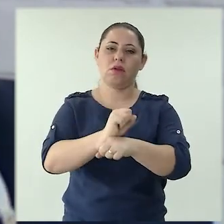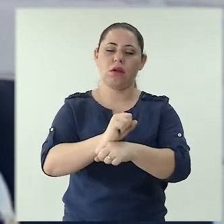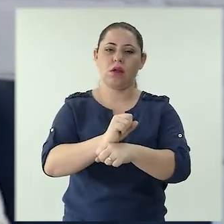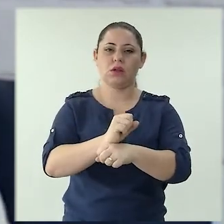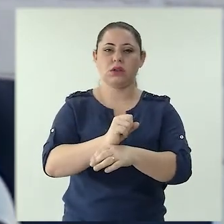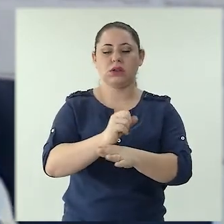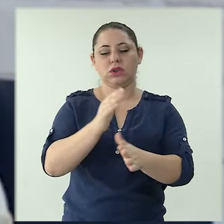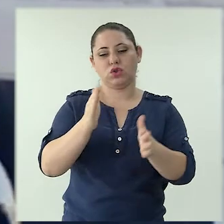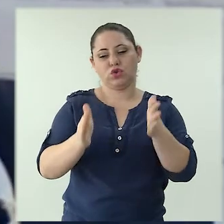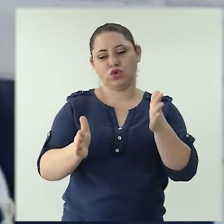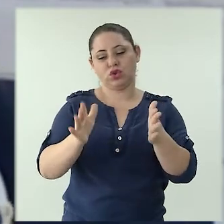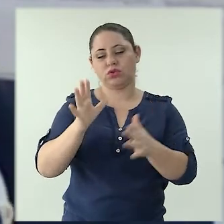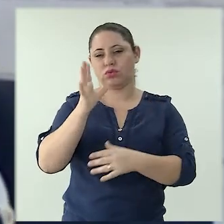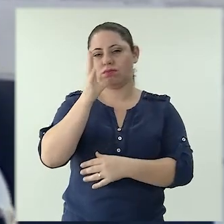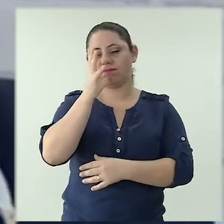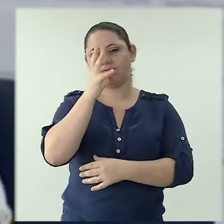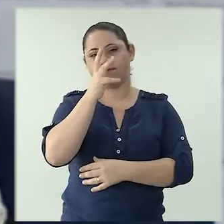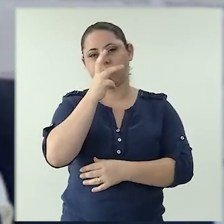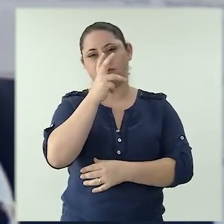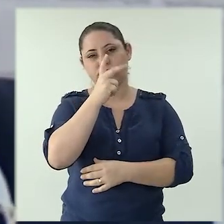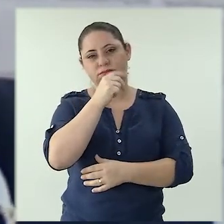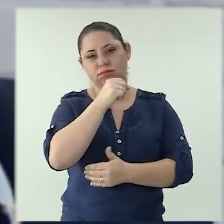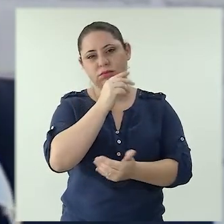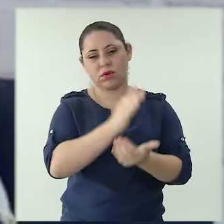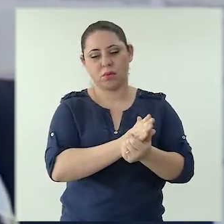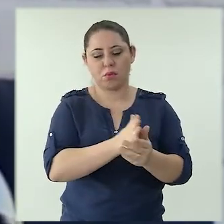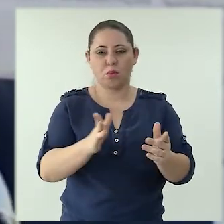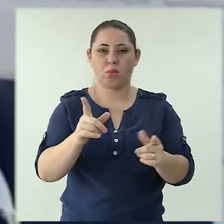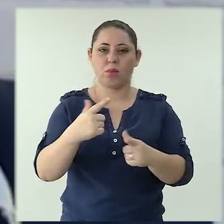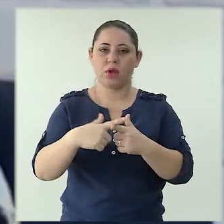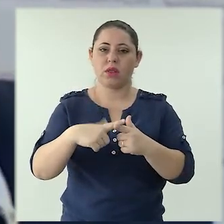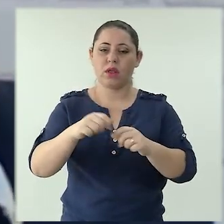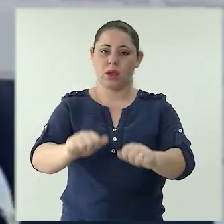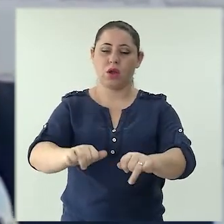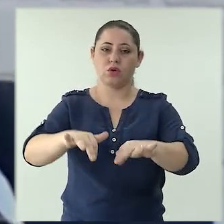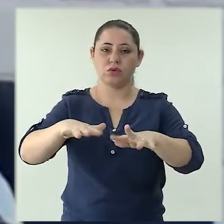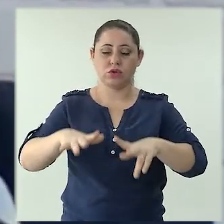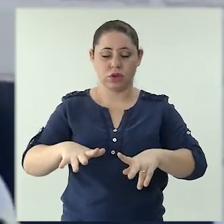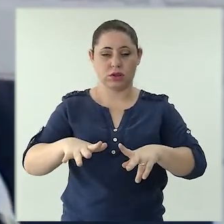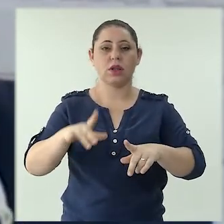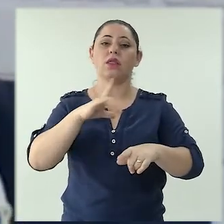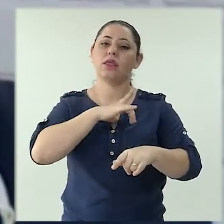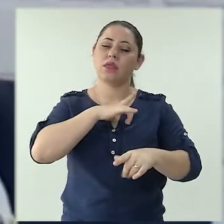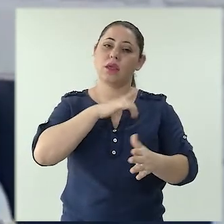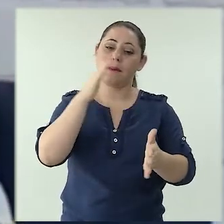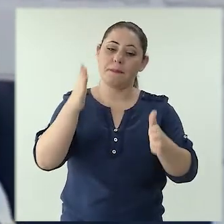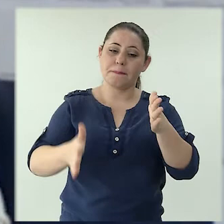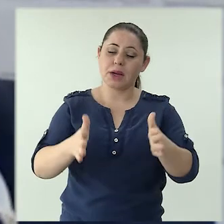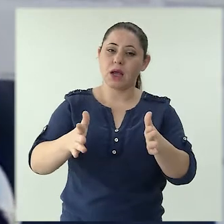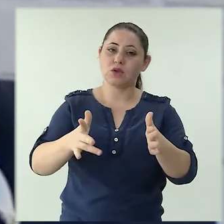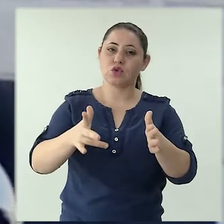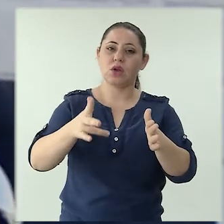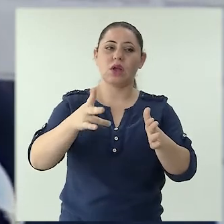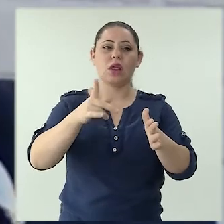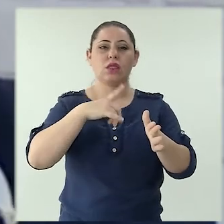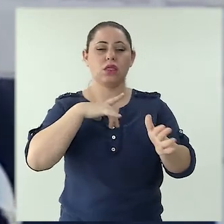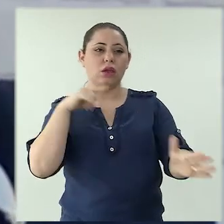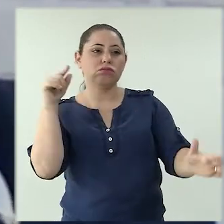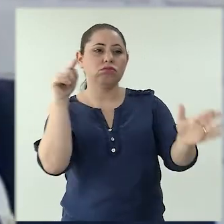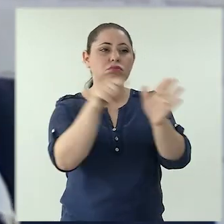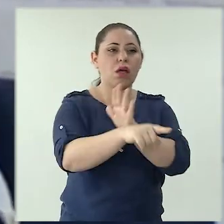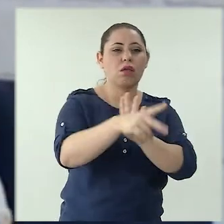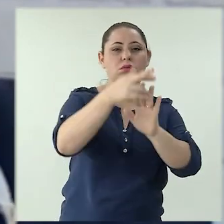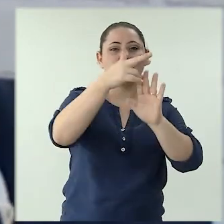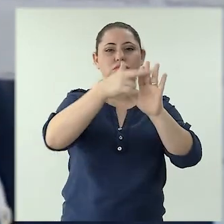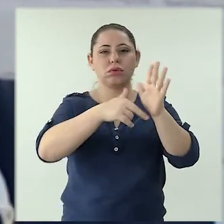uma tramitação longa e demorada, porque você tem audiências, você tem prazos, recursos e